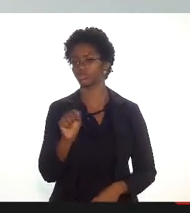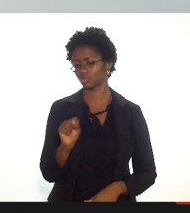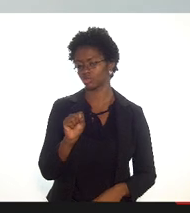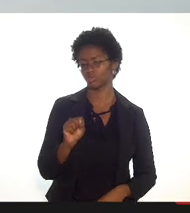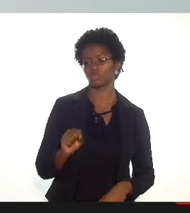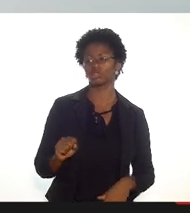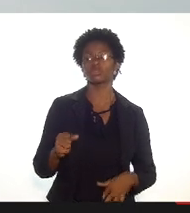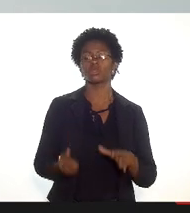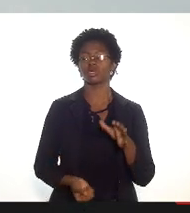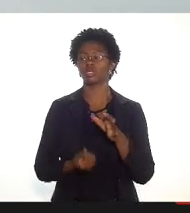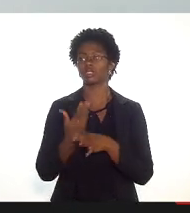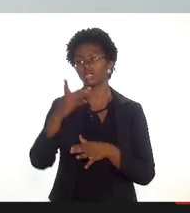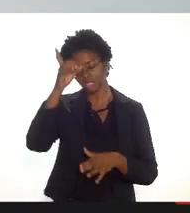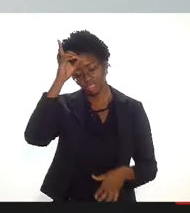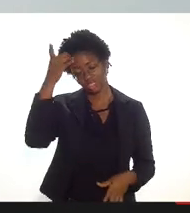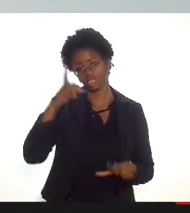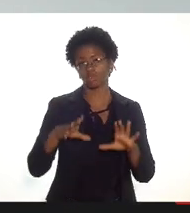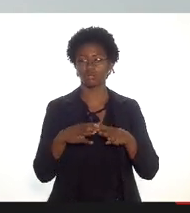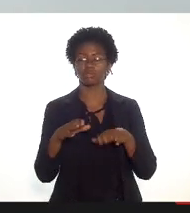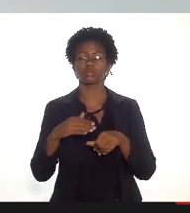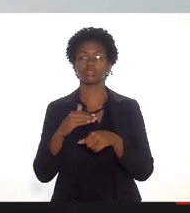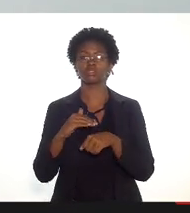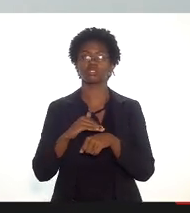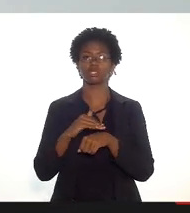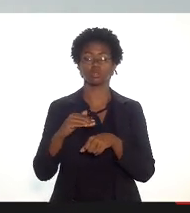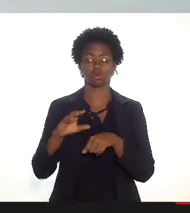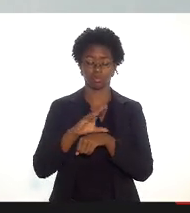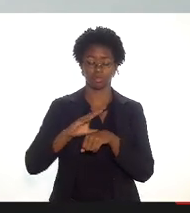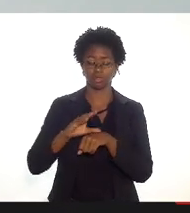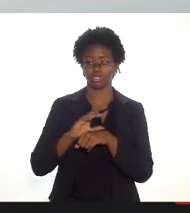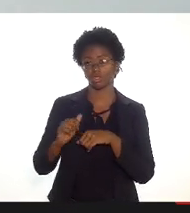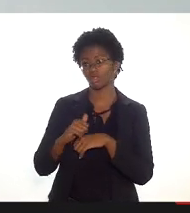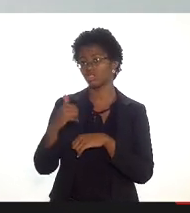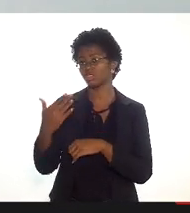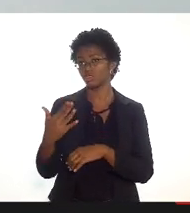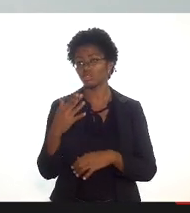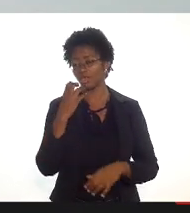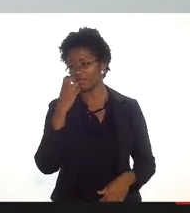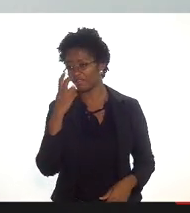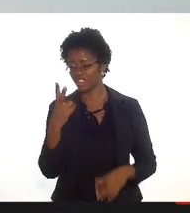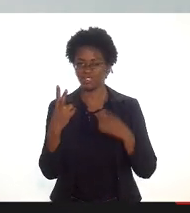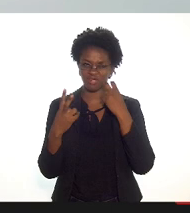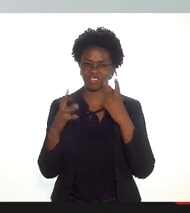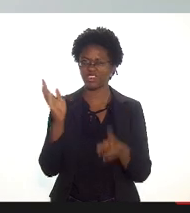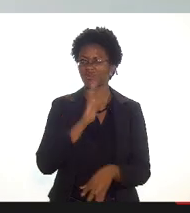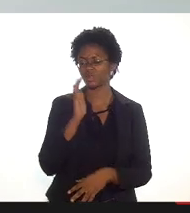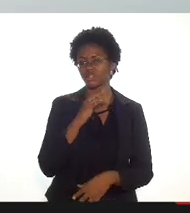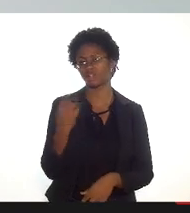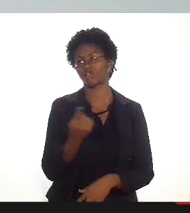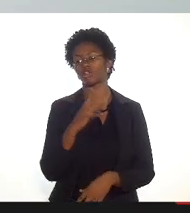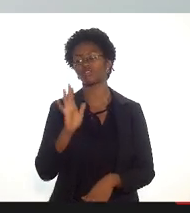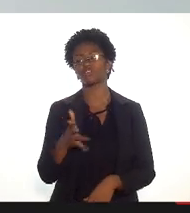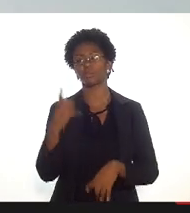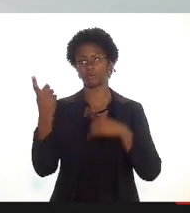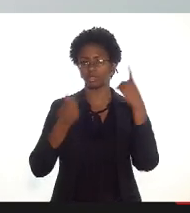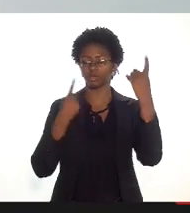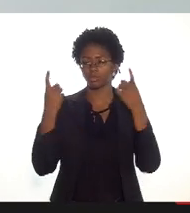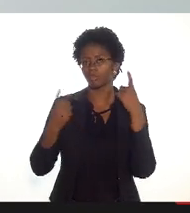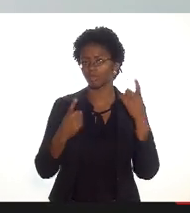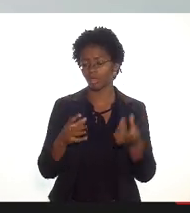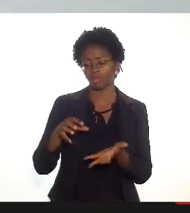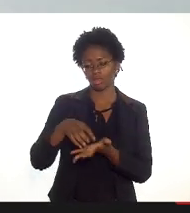2018, com a criação, então, da comissão externa para acompanhar as situações das emergências, a gente já se preocupava com as unidades de